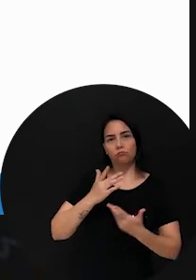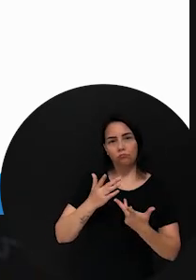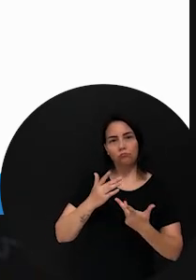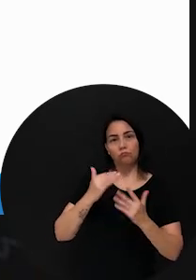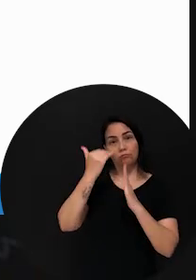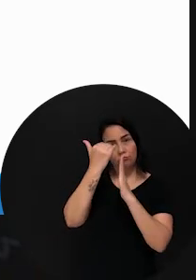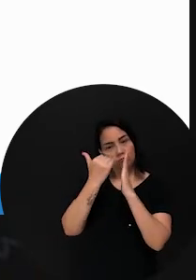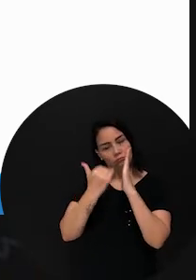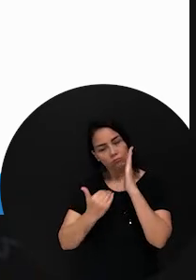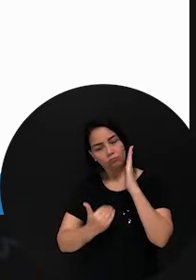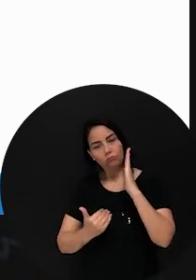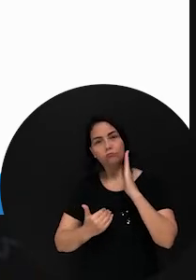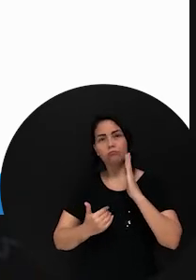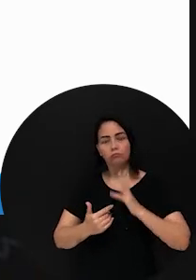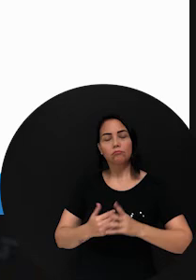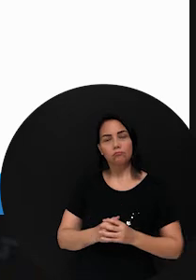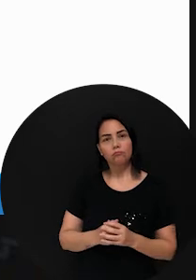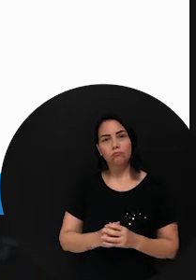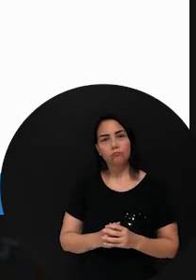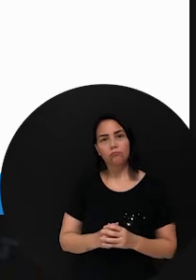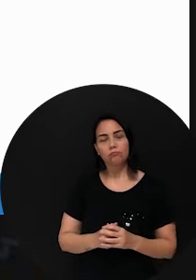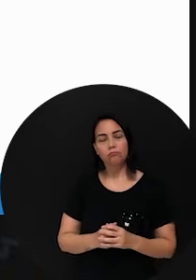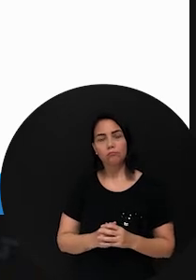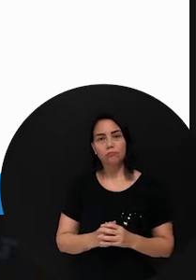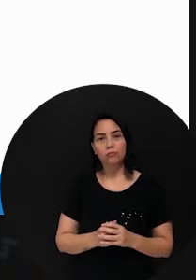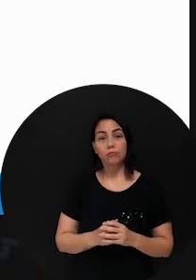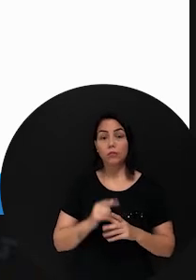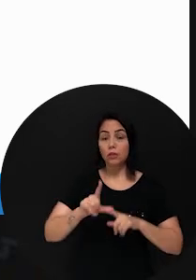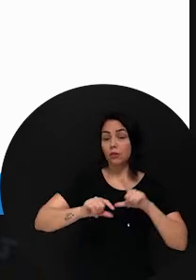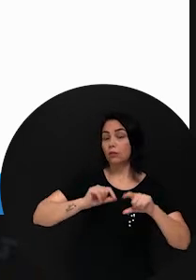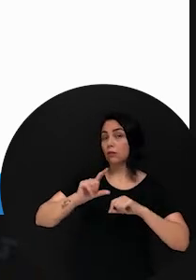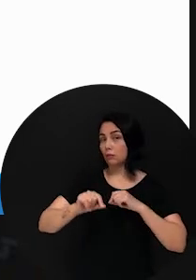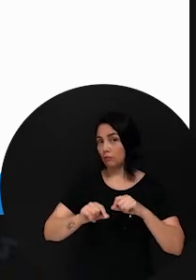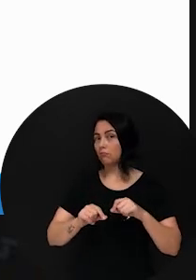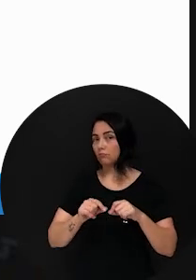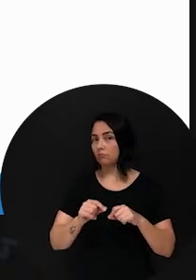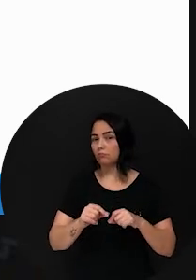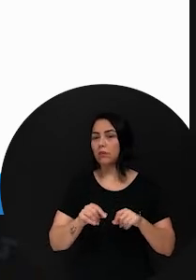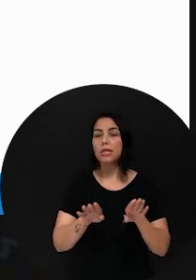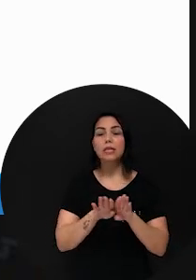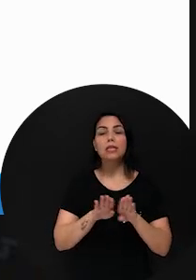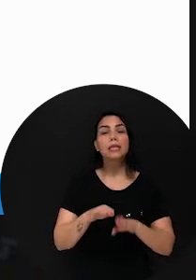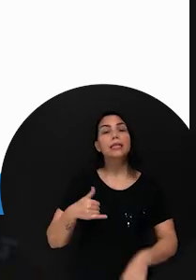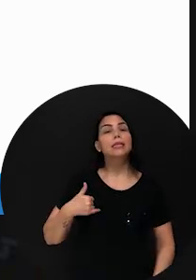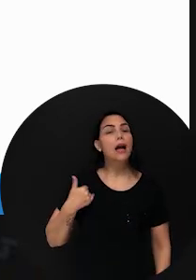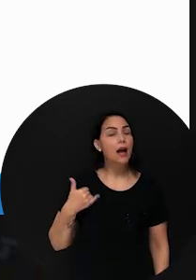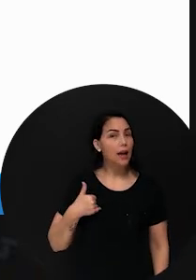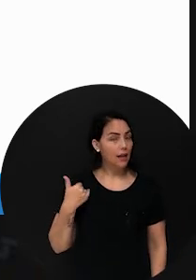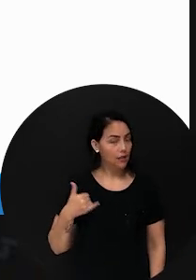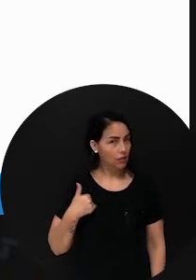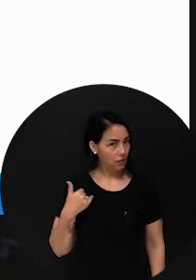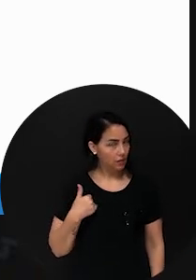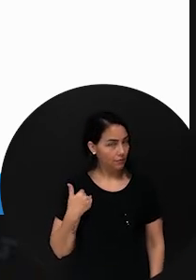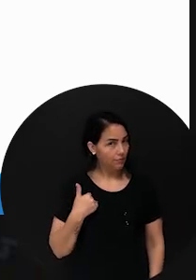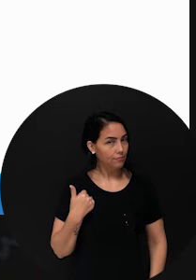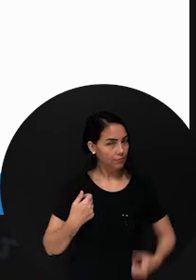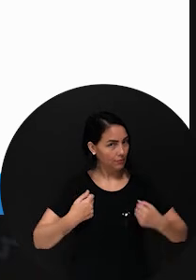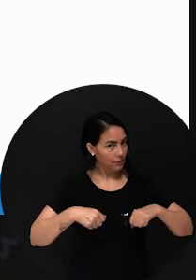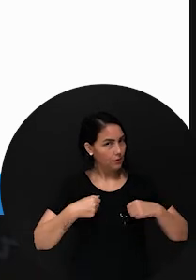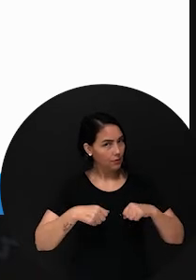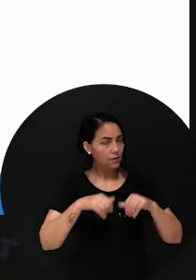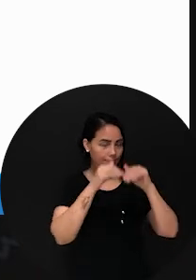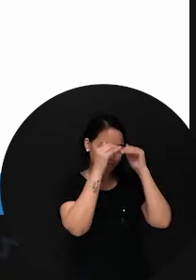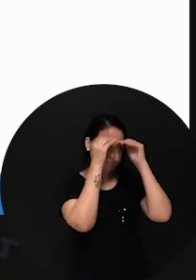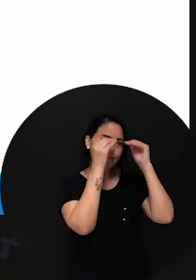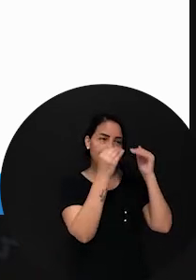menor renda para maior renda. Faixa etária, então, tem que estar dentro da faixa etária. No